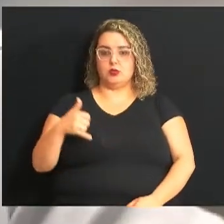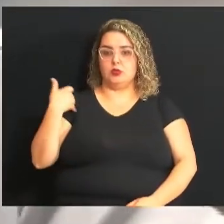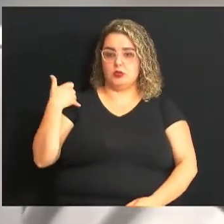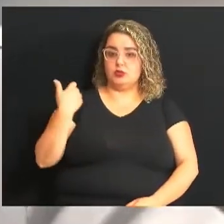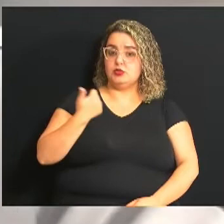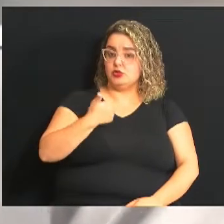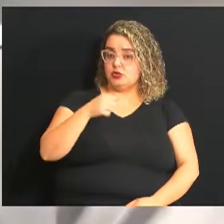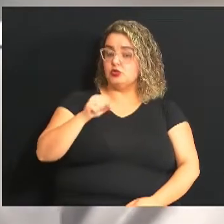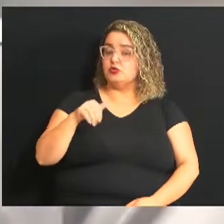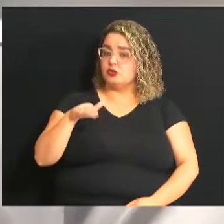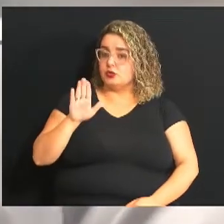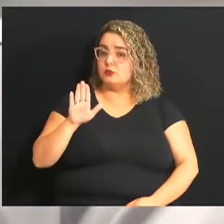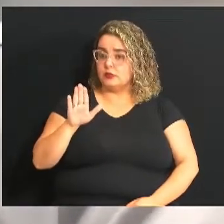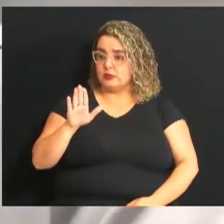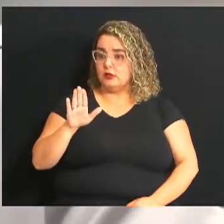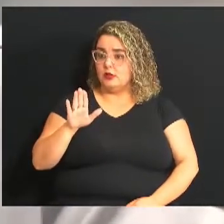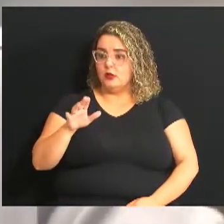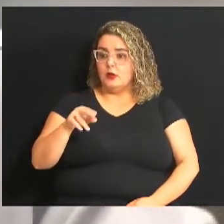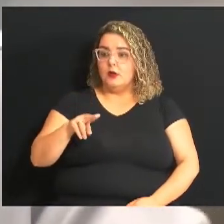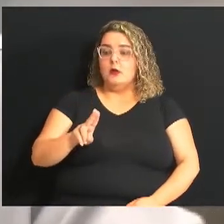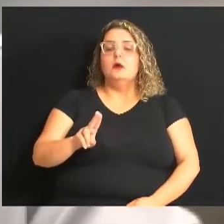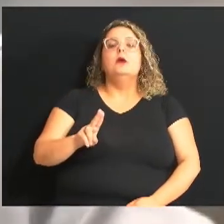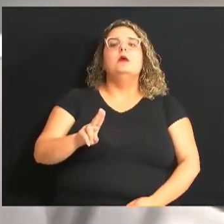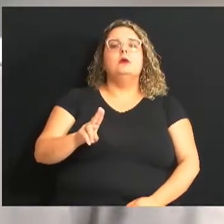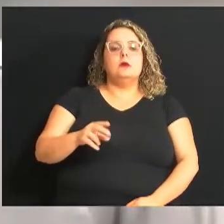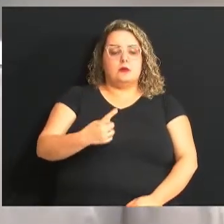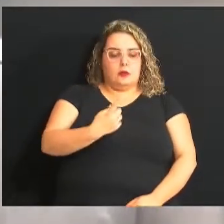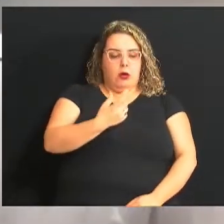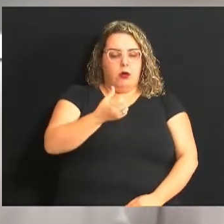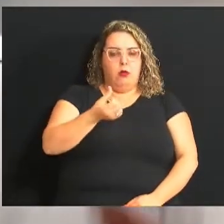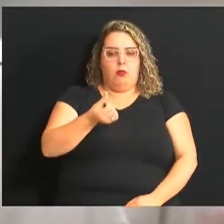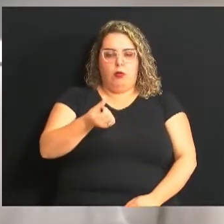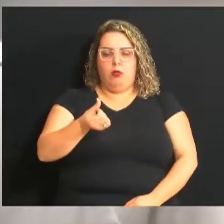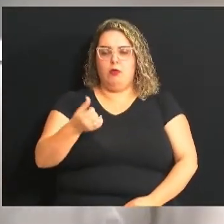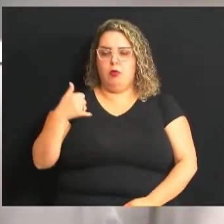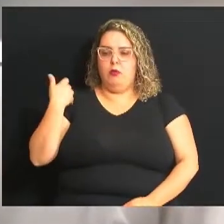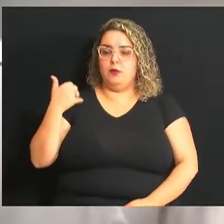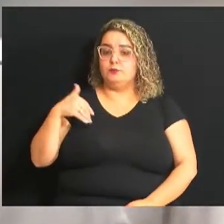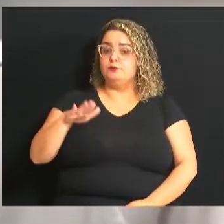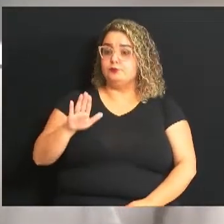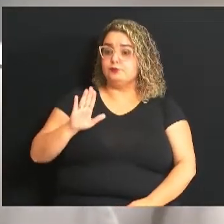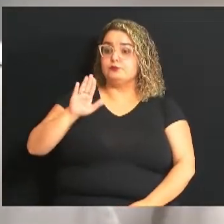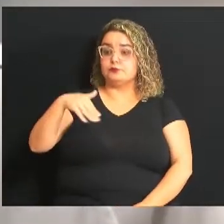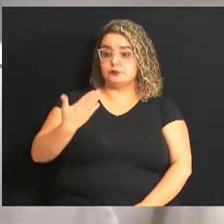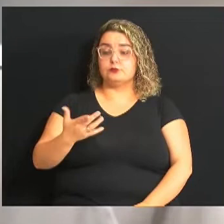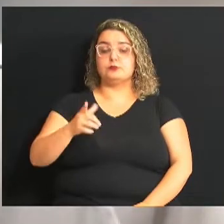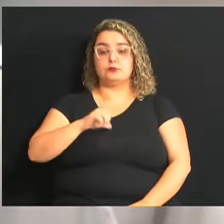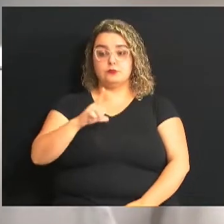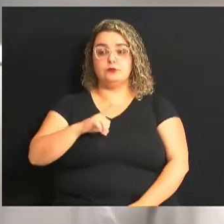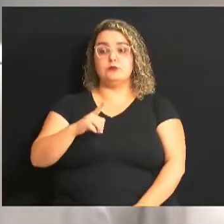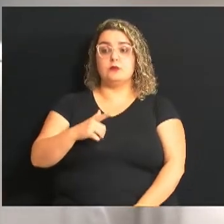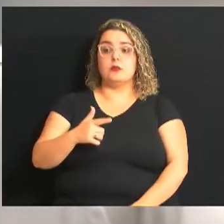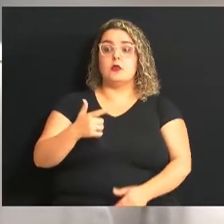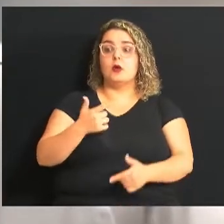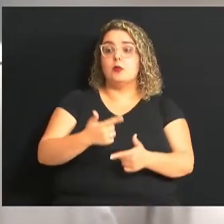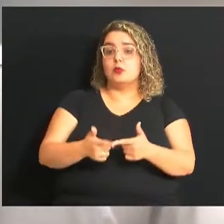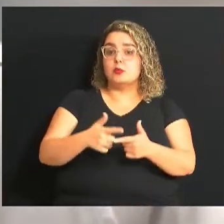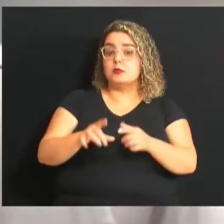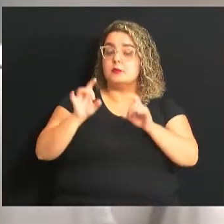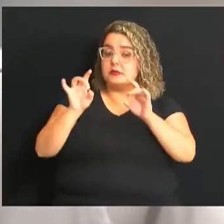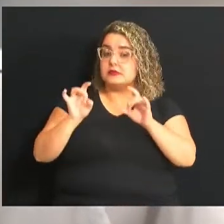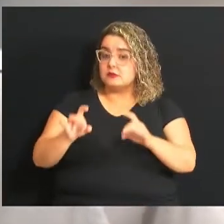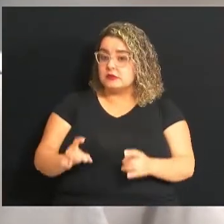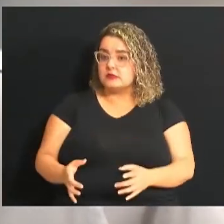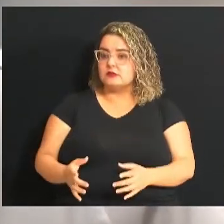anos de idade ou a partir de 16 anos de idade, quando você tem algumas situações específicas. Então,